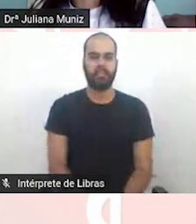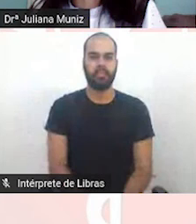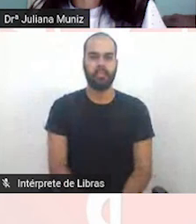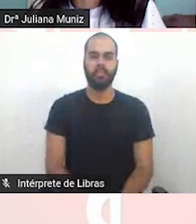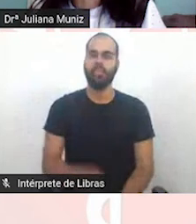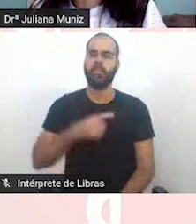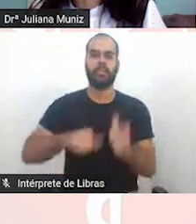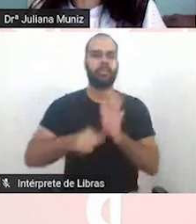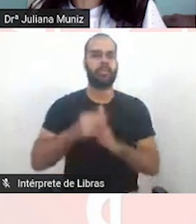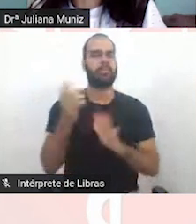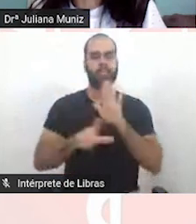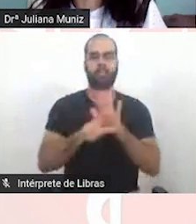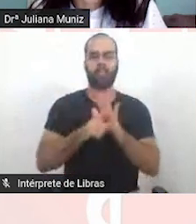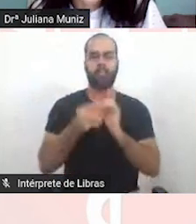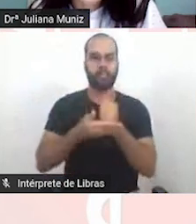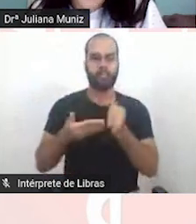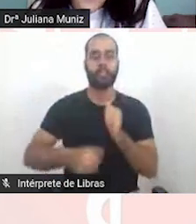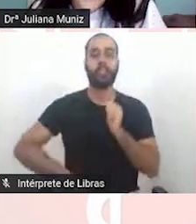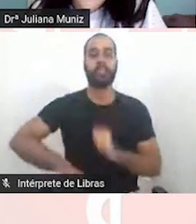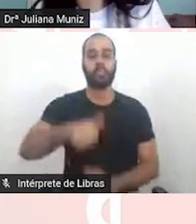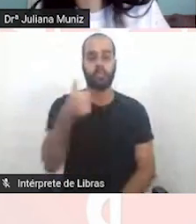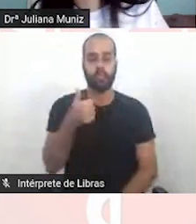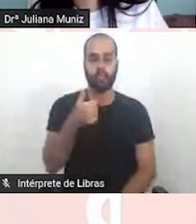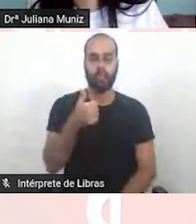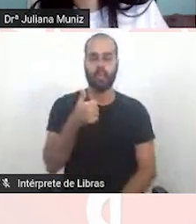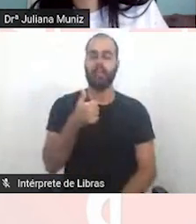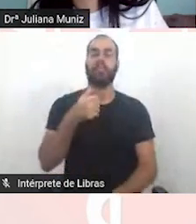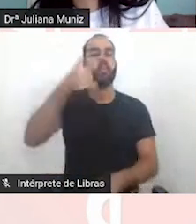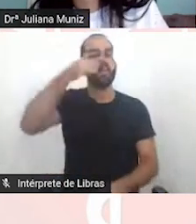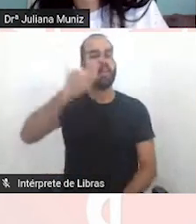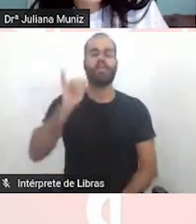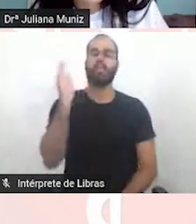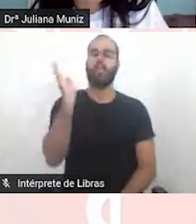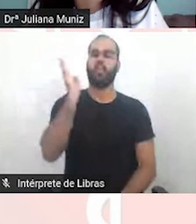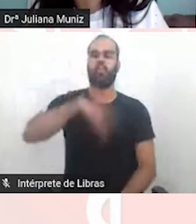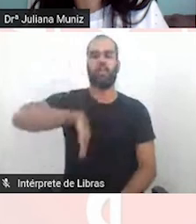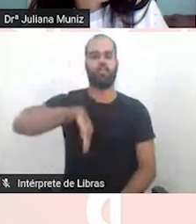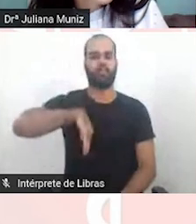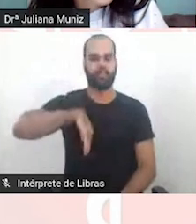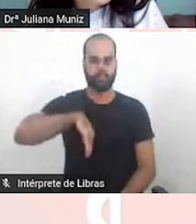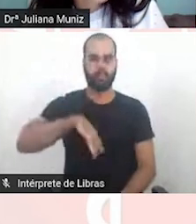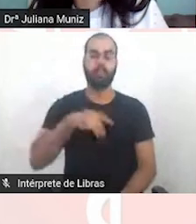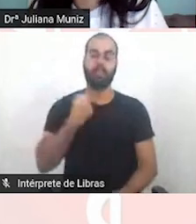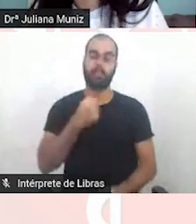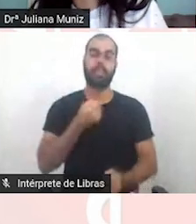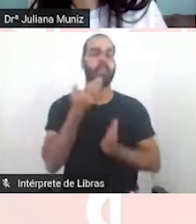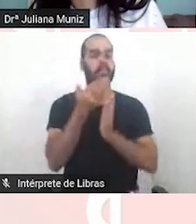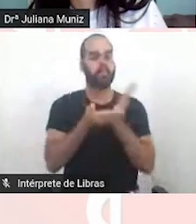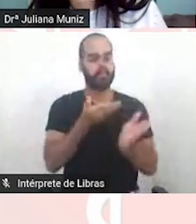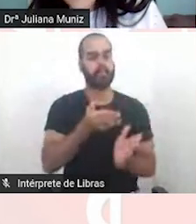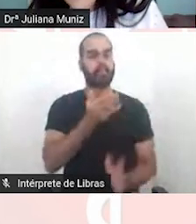da medicina. Primeiro, não fazer o mal, certo? Então, tudo que a gente pode fazer que faça o bem para o paciente, não